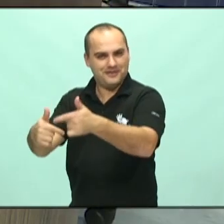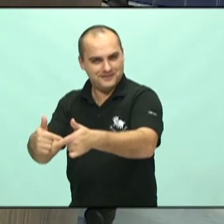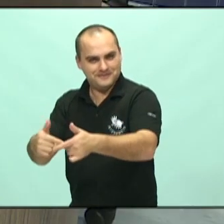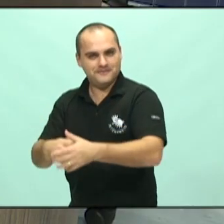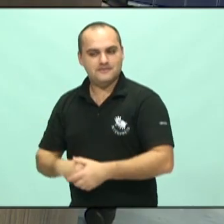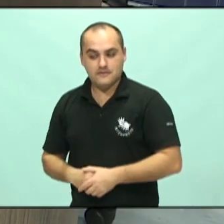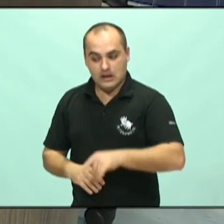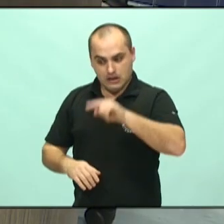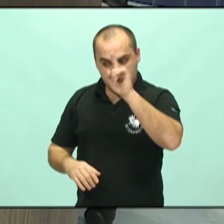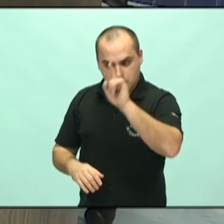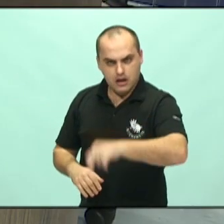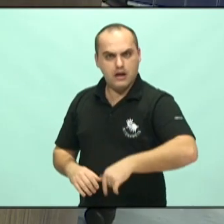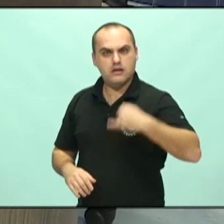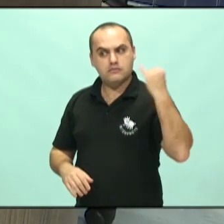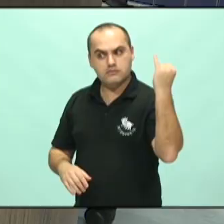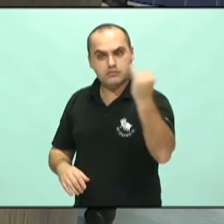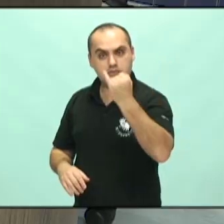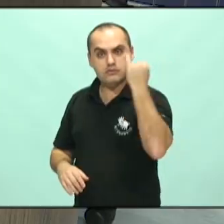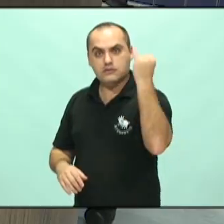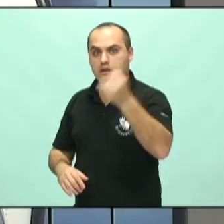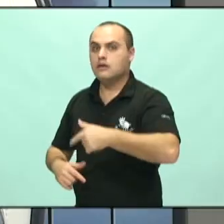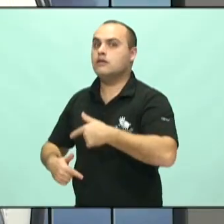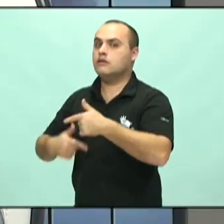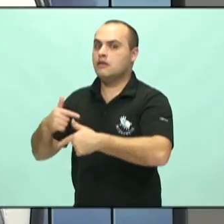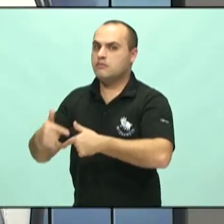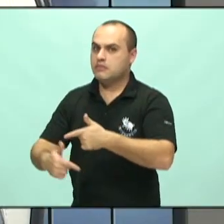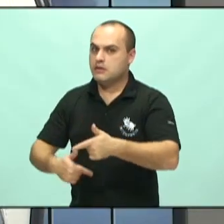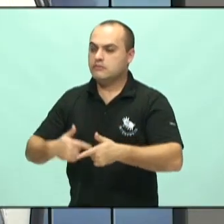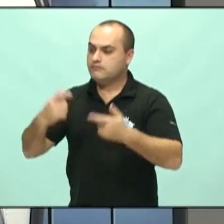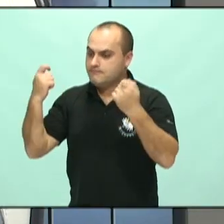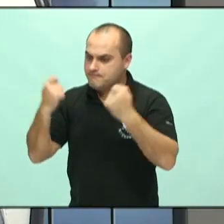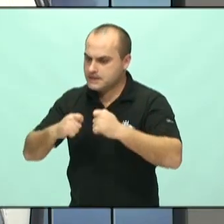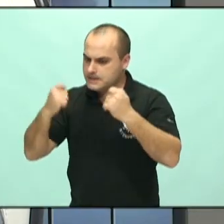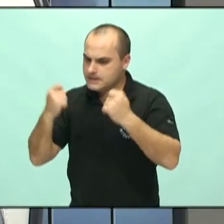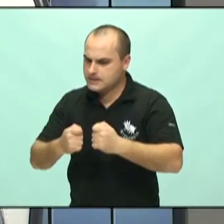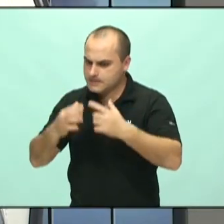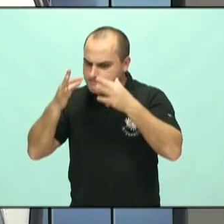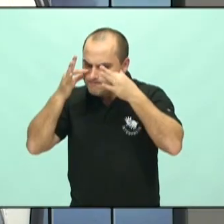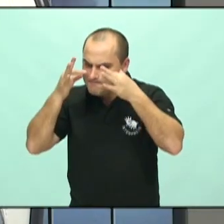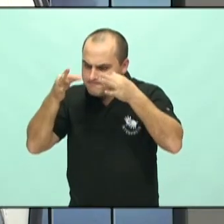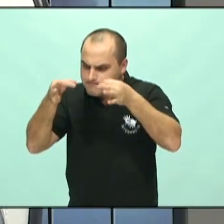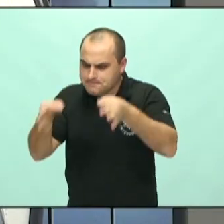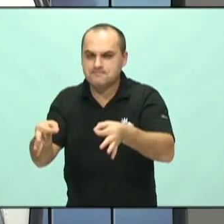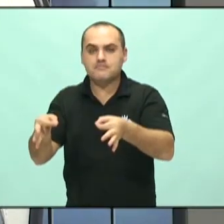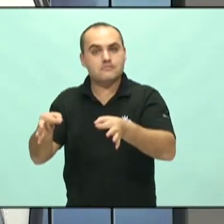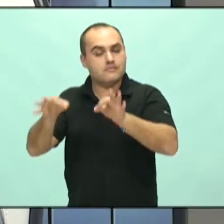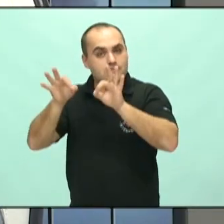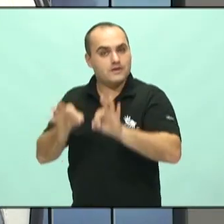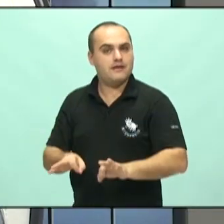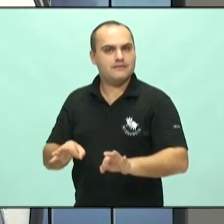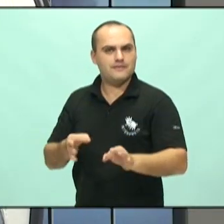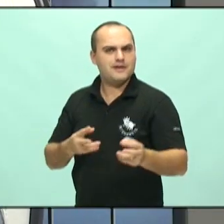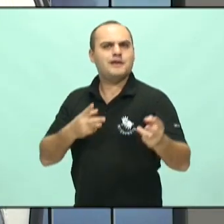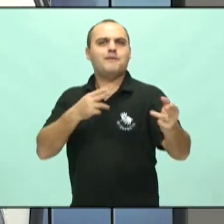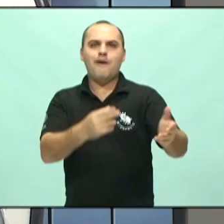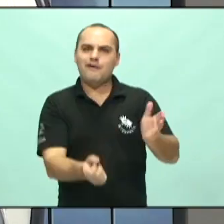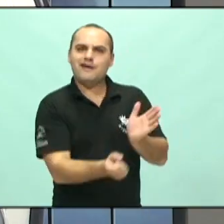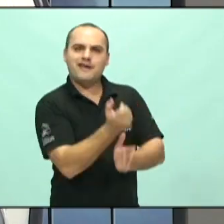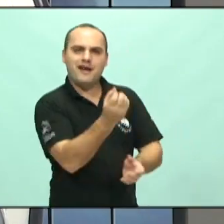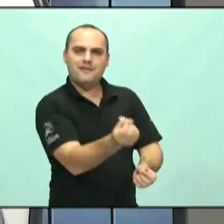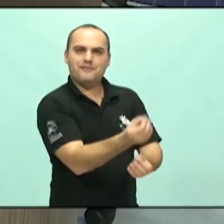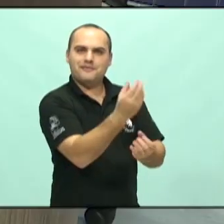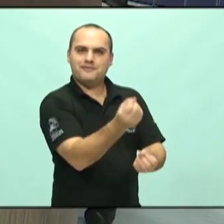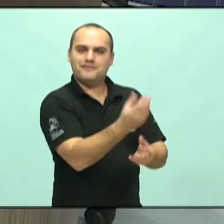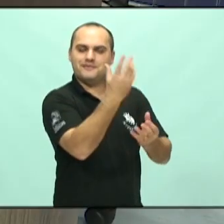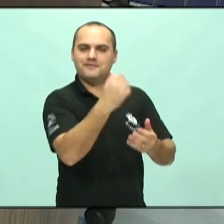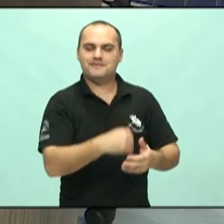uma demanda tão grande, que necessita de tanta energia quanto a de fazer um espetáculo em si.